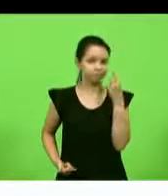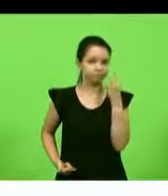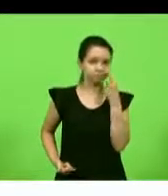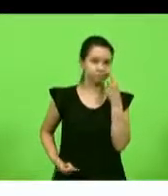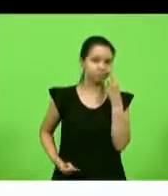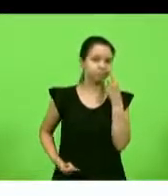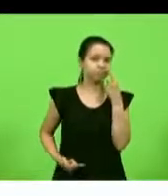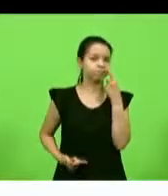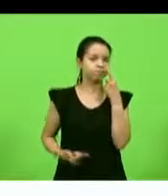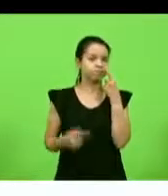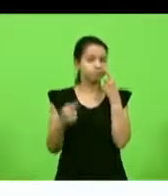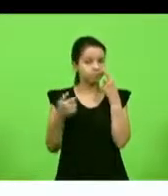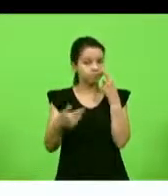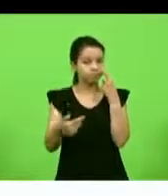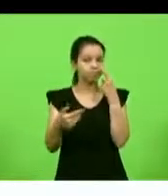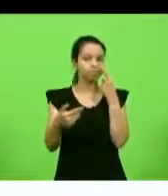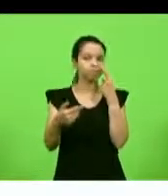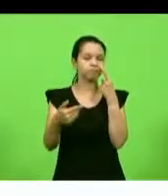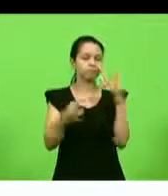que tenha um plano.